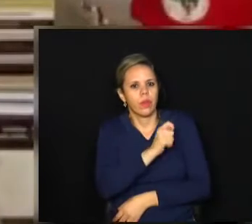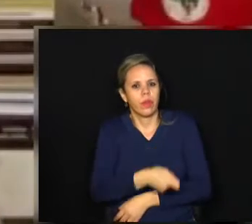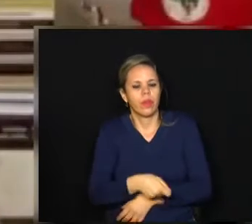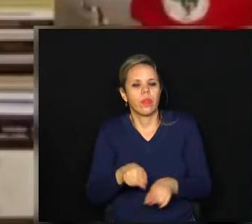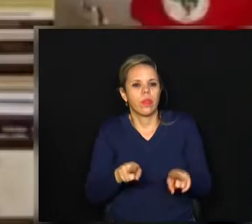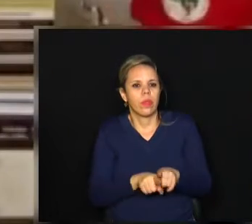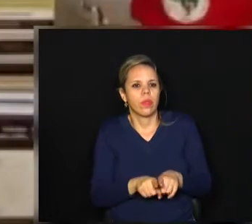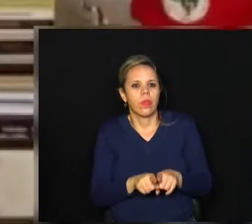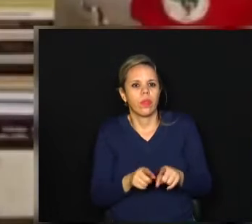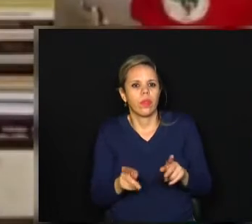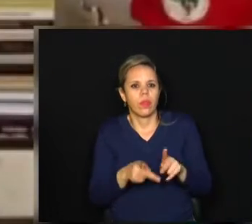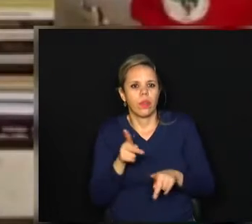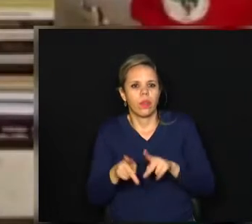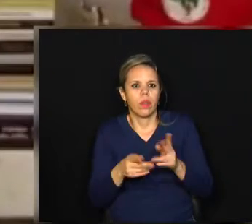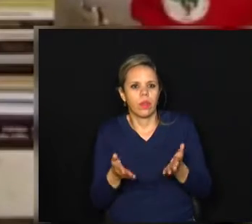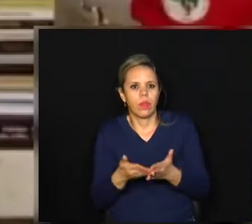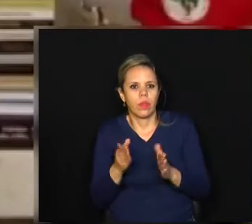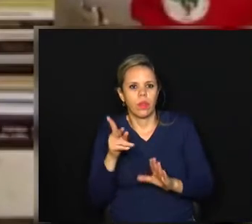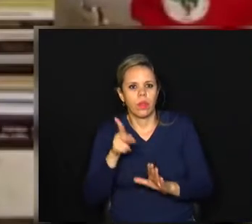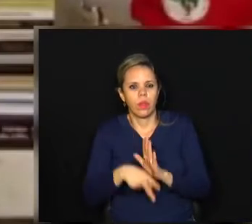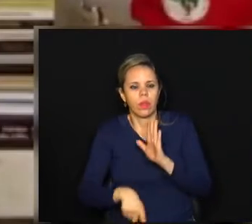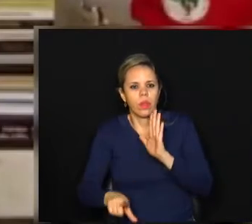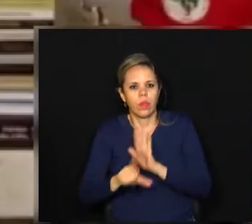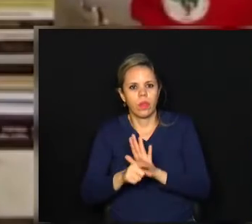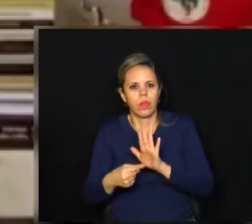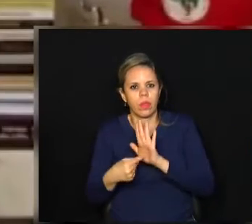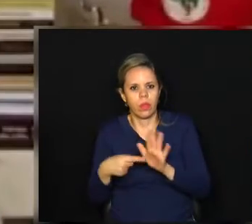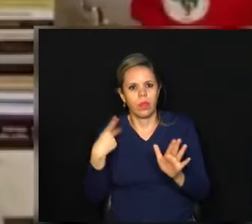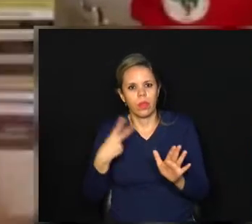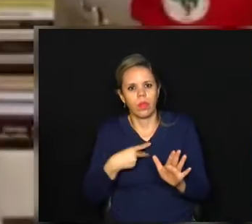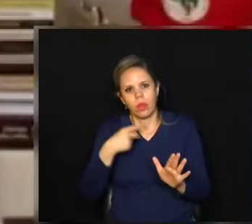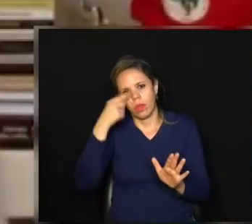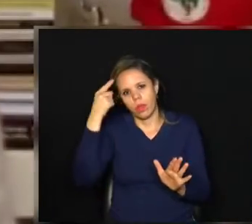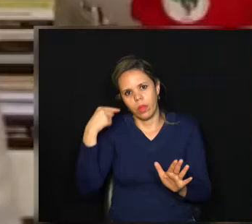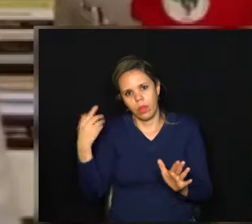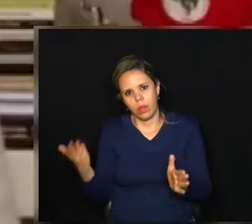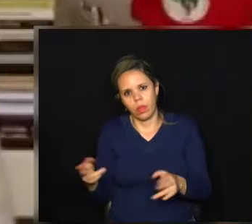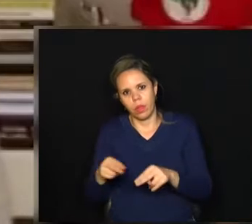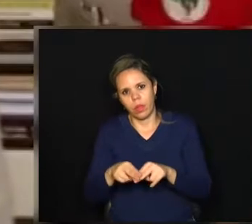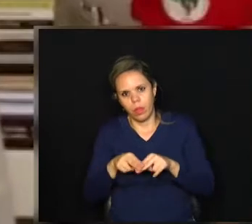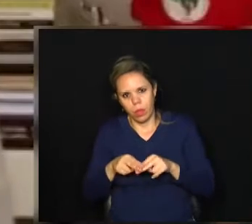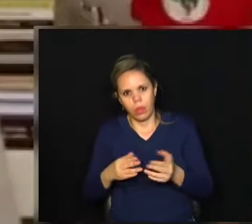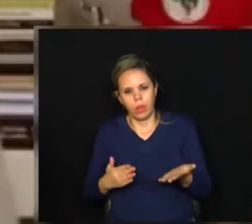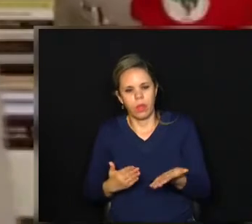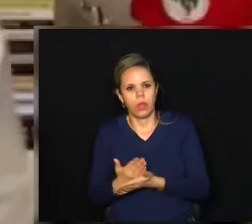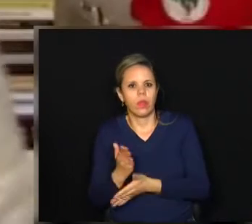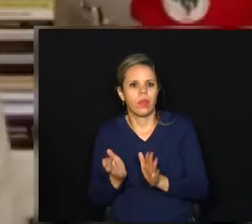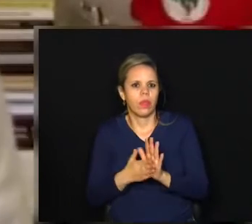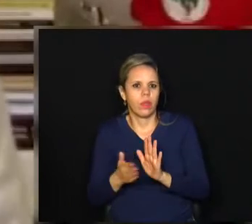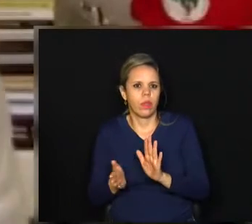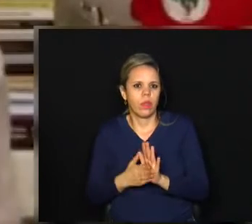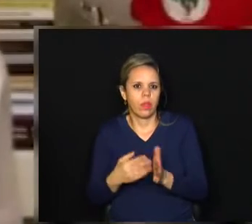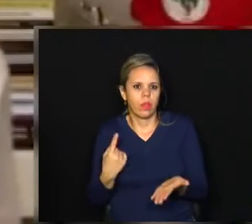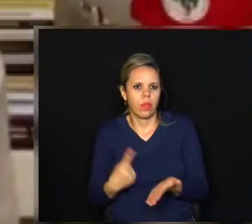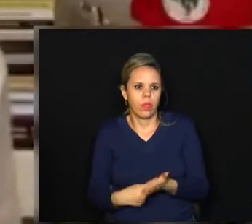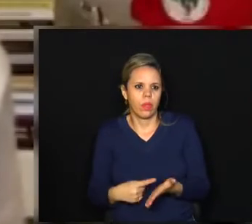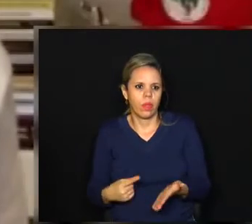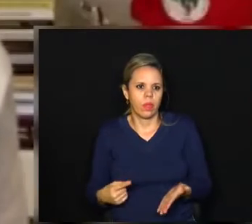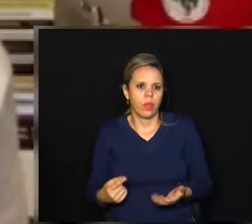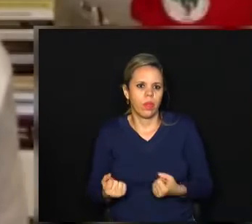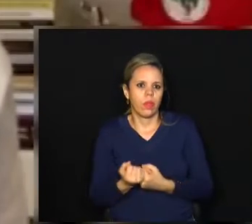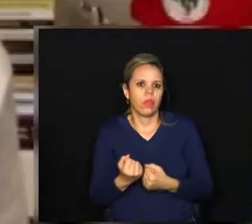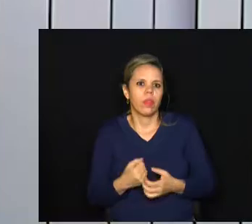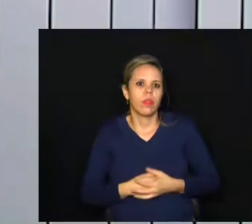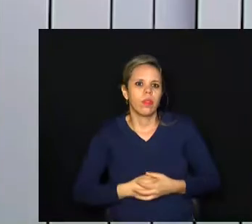isso está sintetizado no projeto de lei apresentado pela vereadora Paola, e é por isso que a aprovação dessa proposta conta com o nosso mais restrito